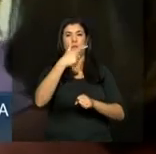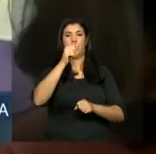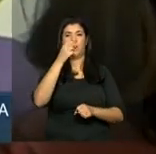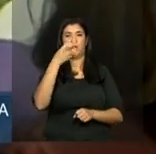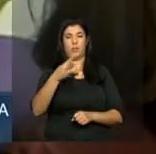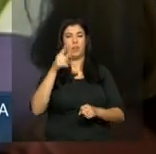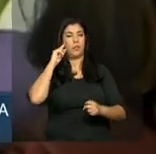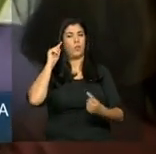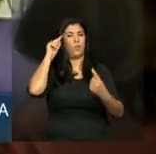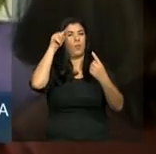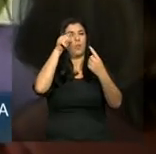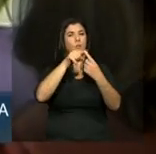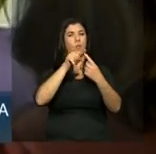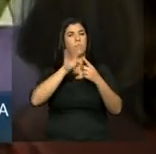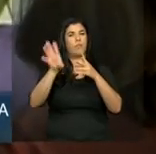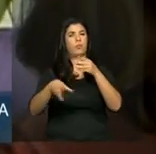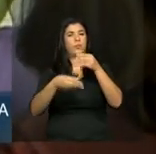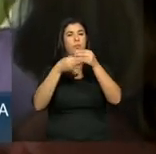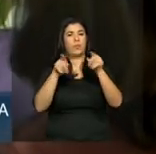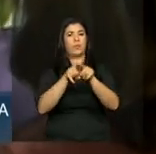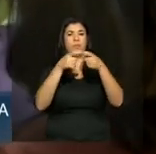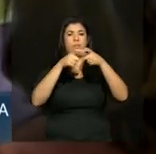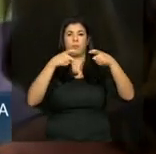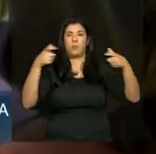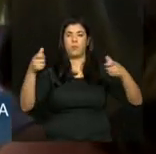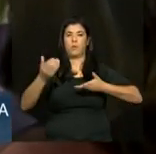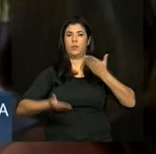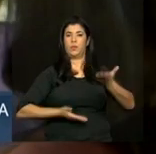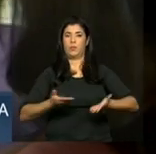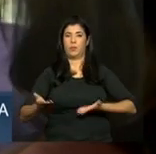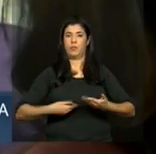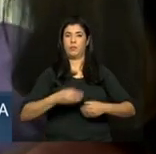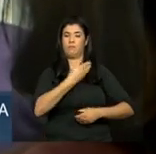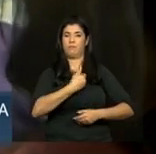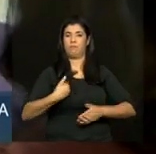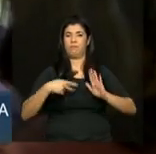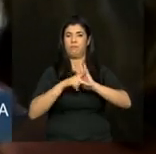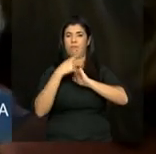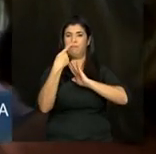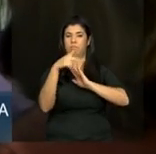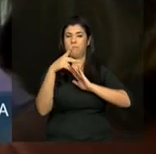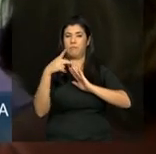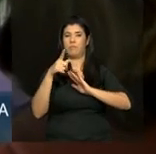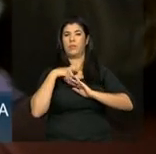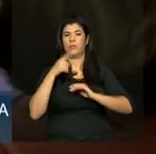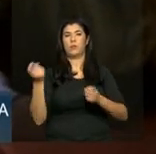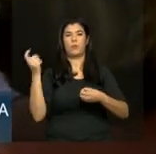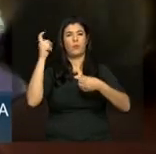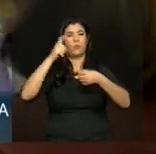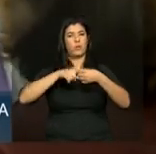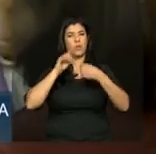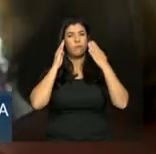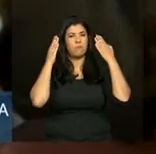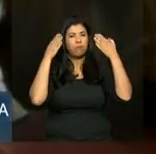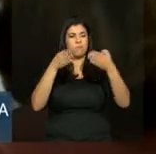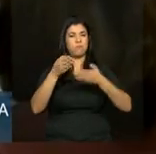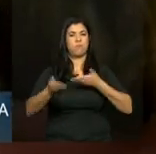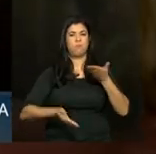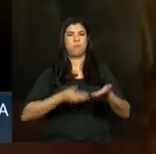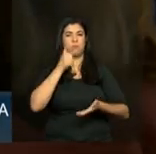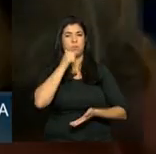objetivo de integrar e ampliar os serviços públicos existentes voltados às mulheres em situação de